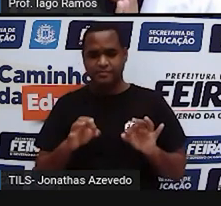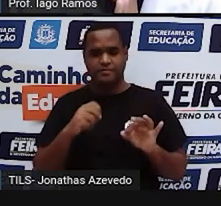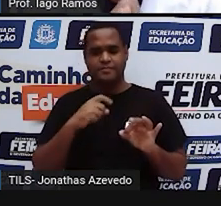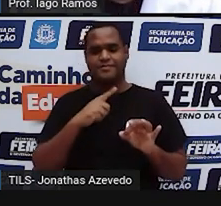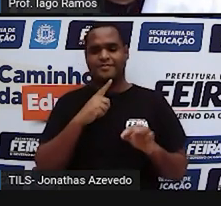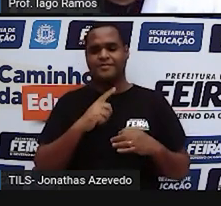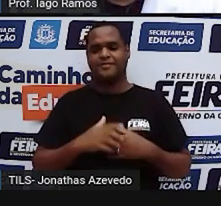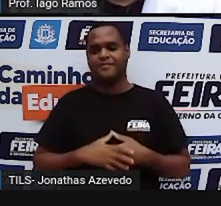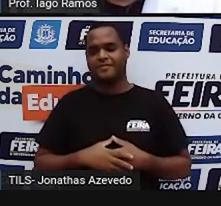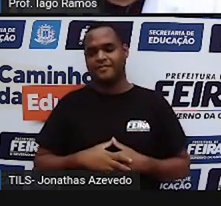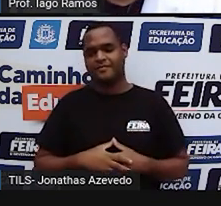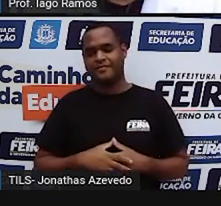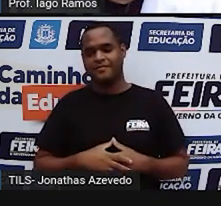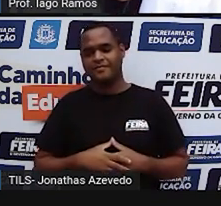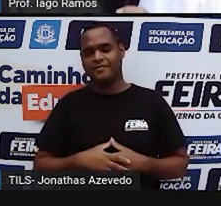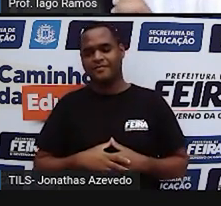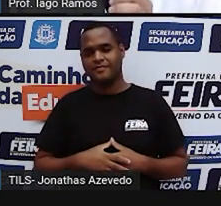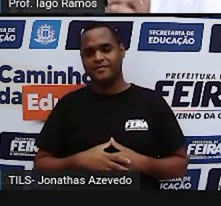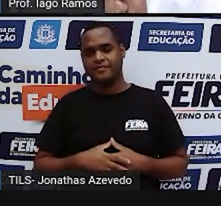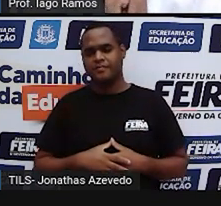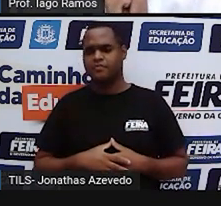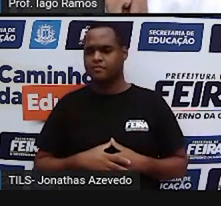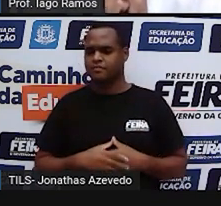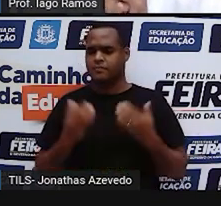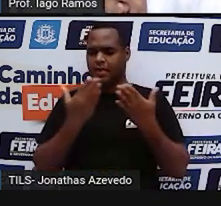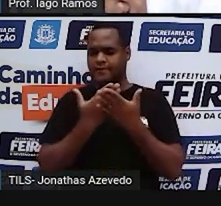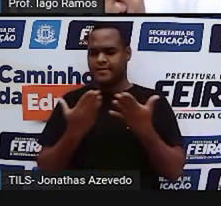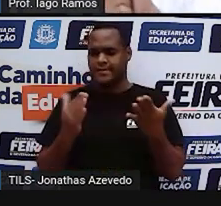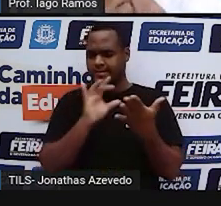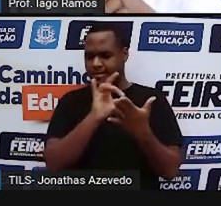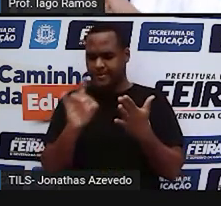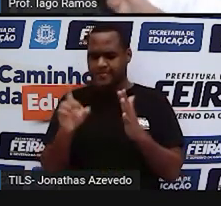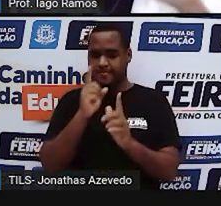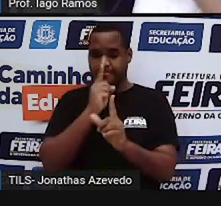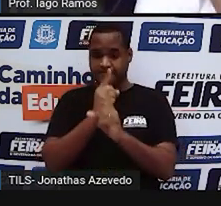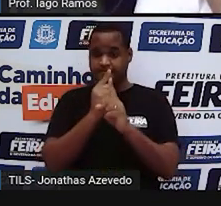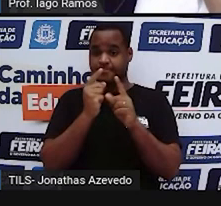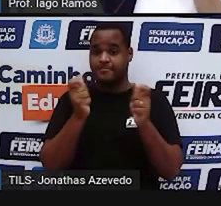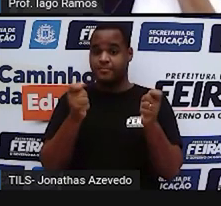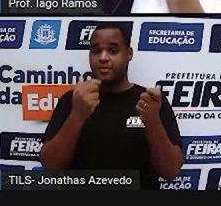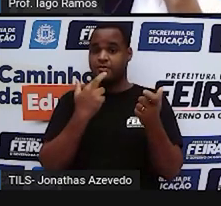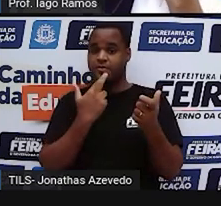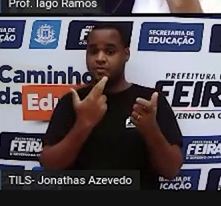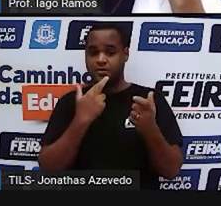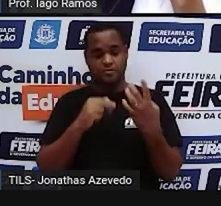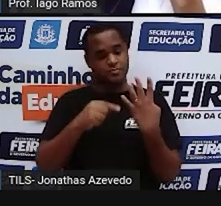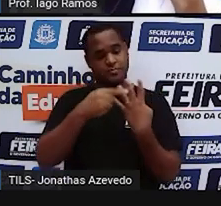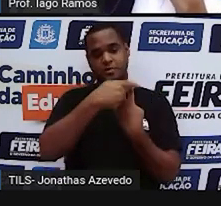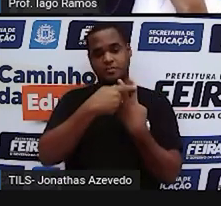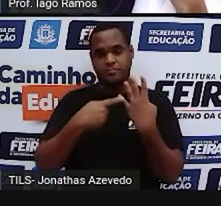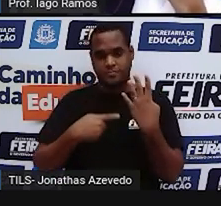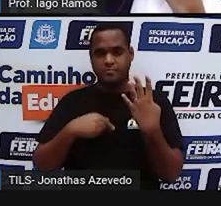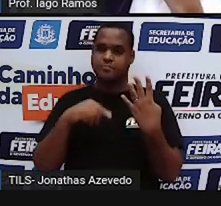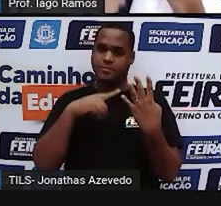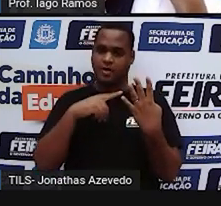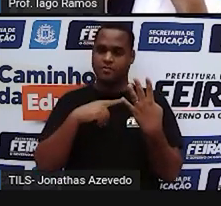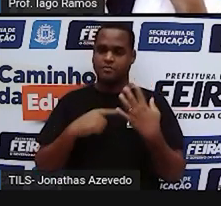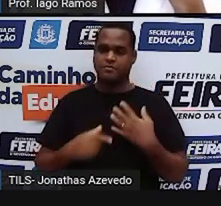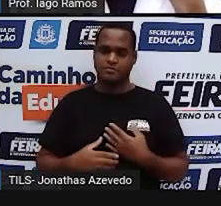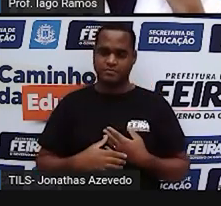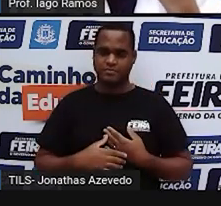certeza se você encontrou o número que tem quatro algarismos